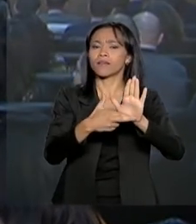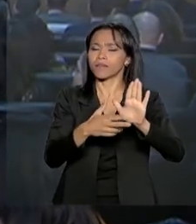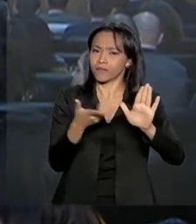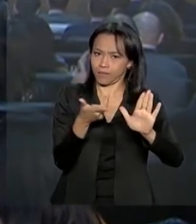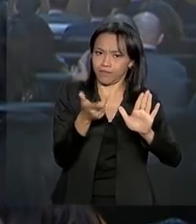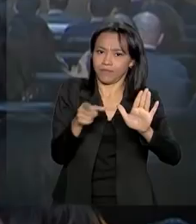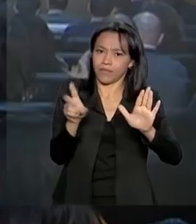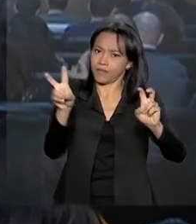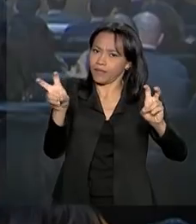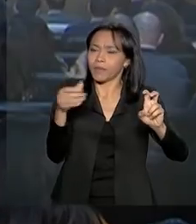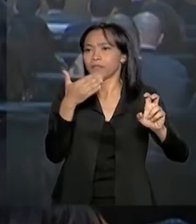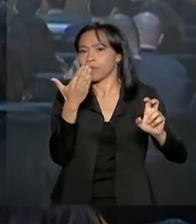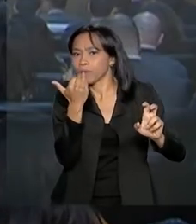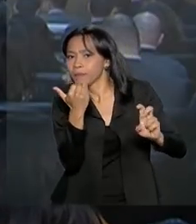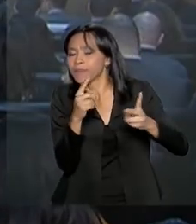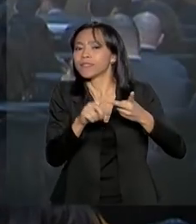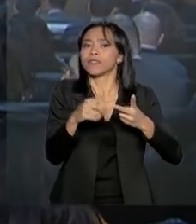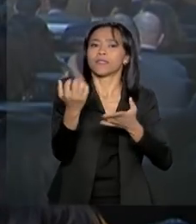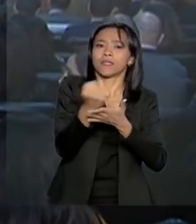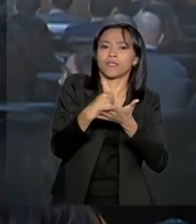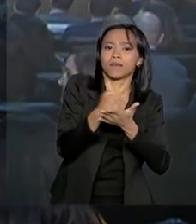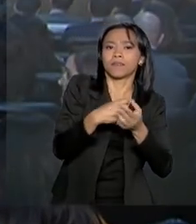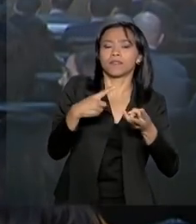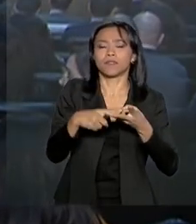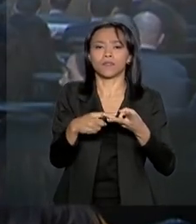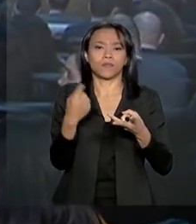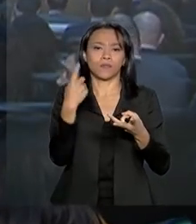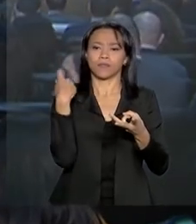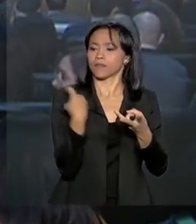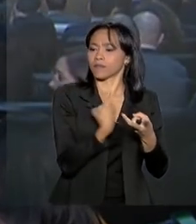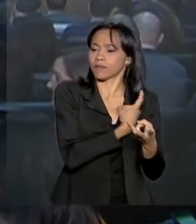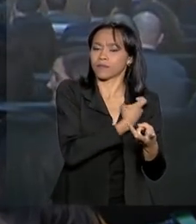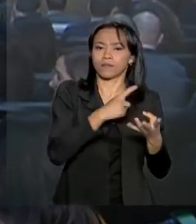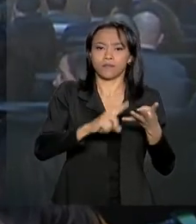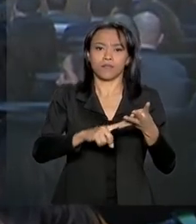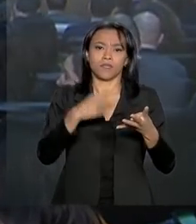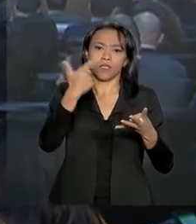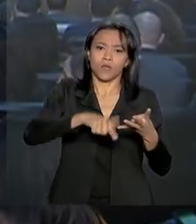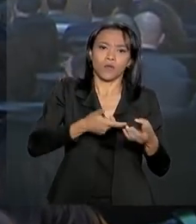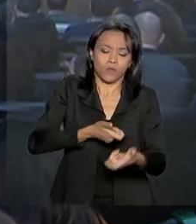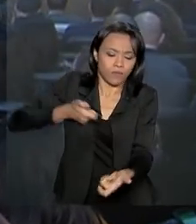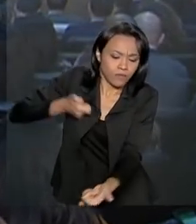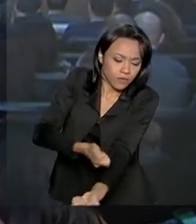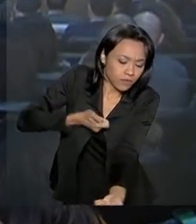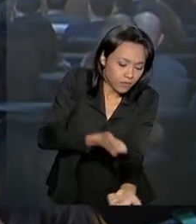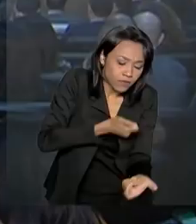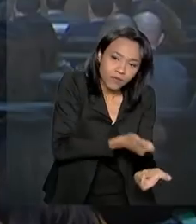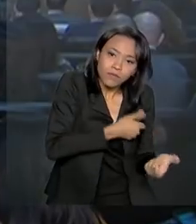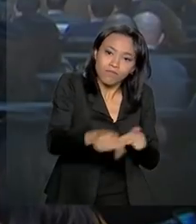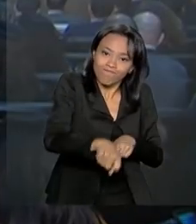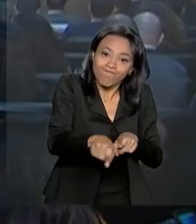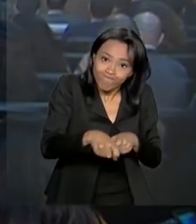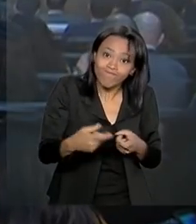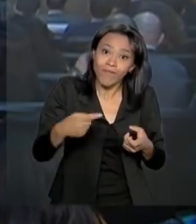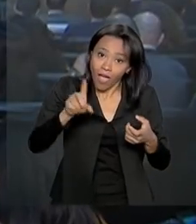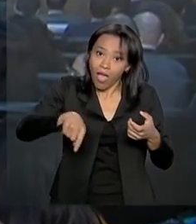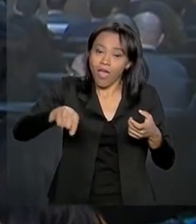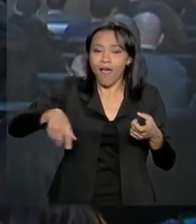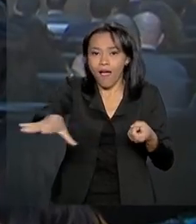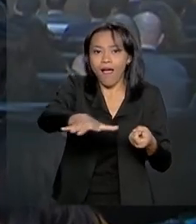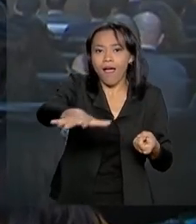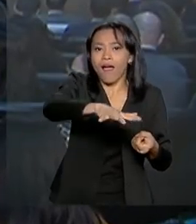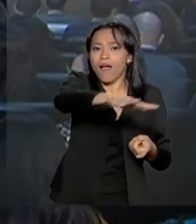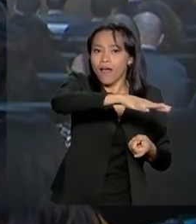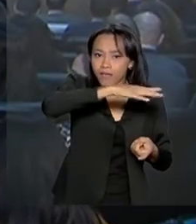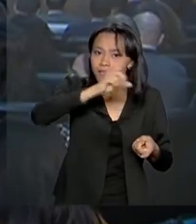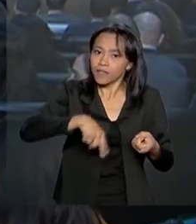pessoas. Alimentos, medicamentos, cosméticos, tabaco e agrotóxicos são algumas das áreas aí que